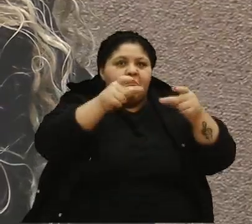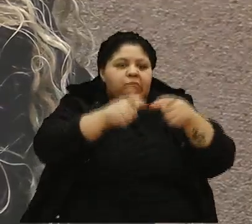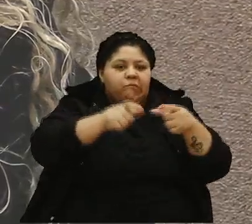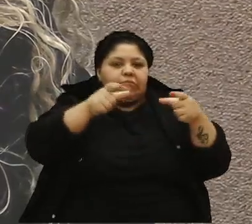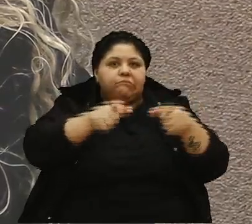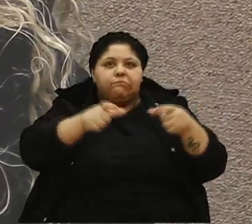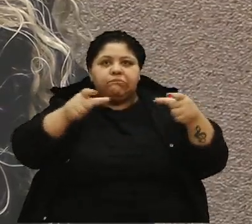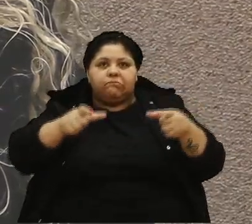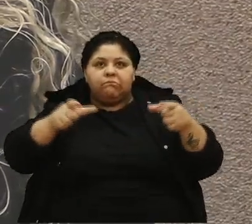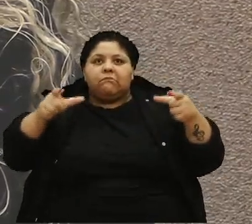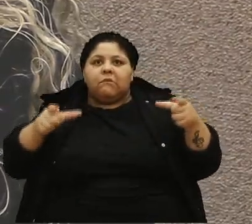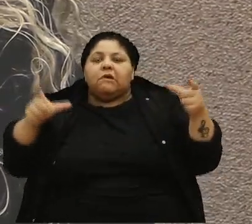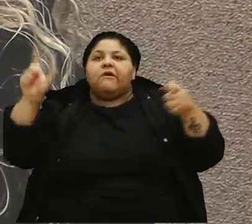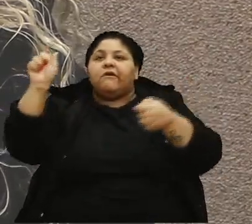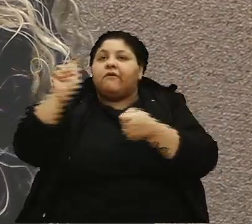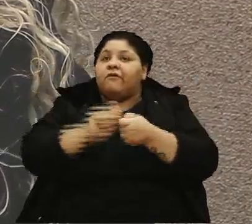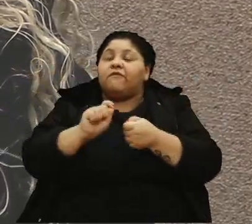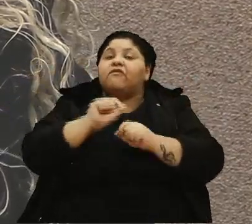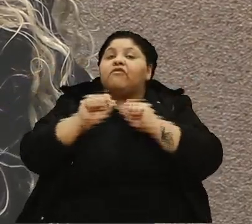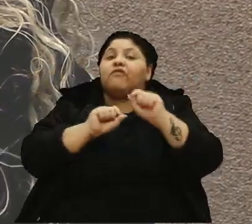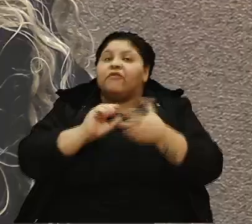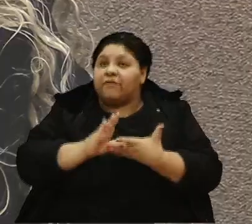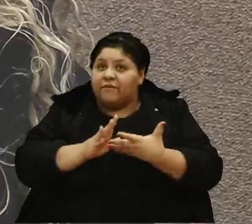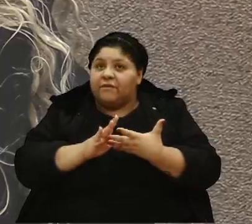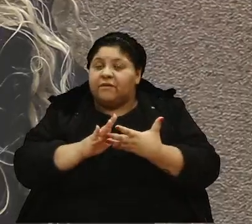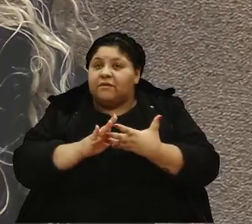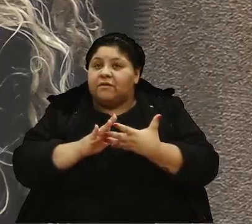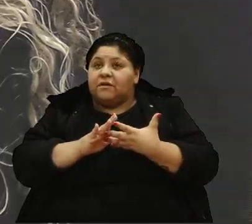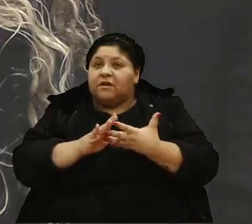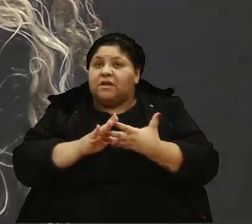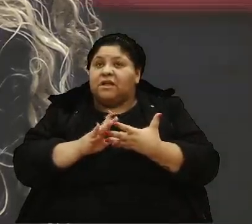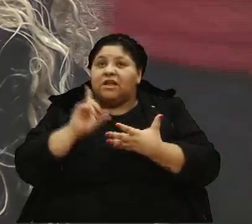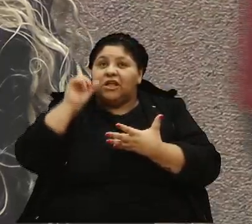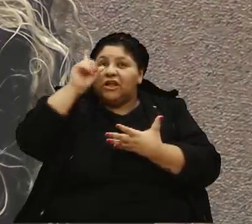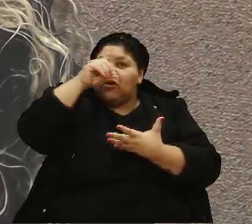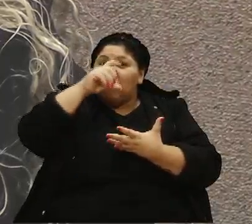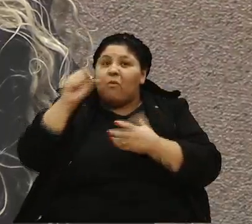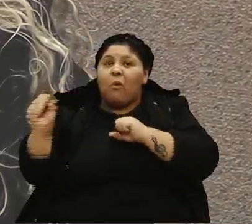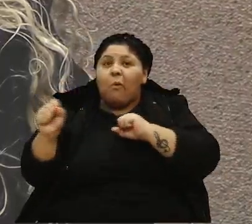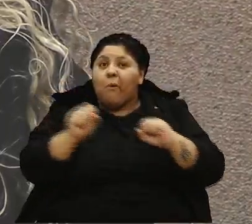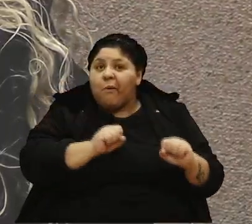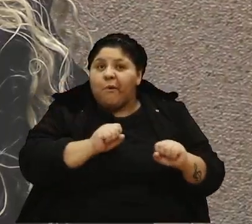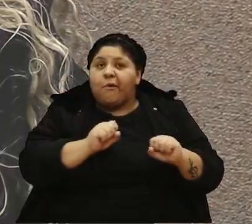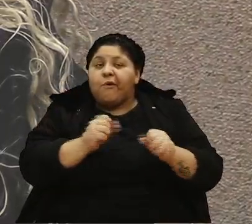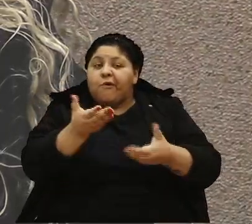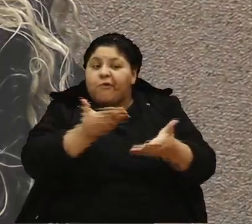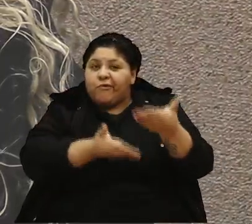mais, fazendo o quê? Impossibilitando que a gente possa dar um atendimento de